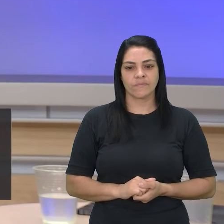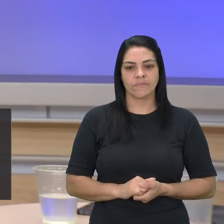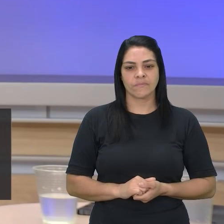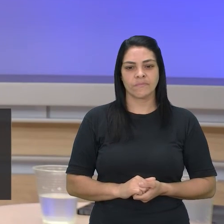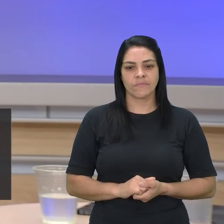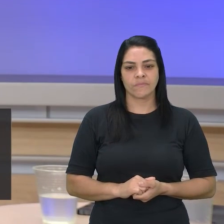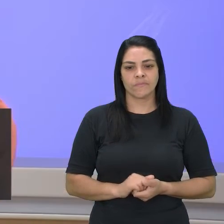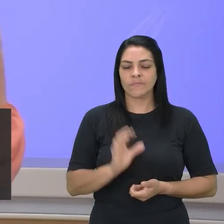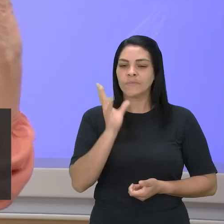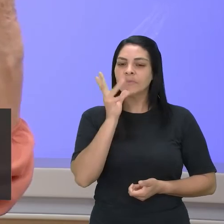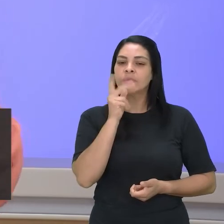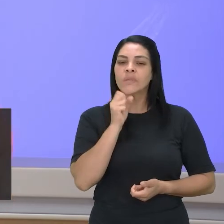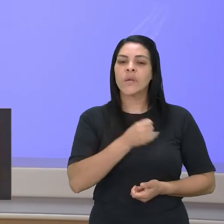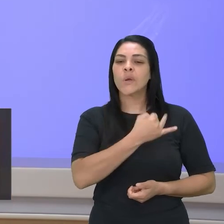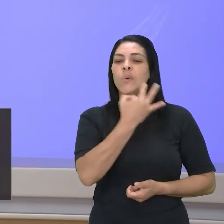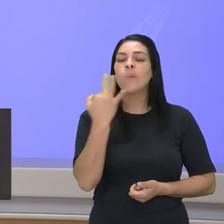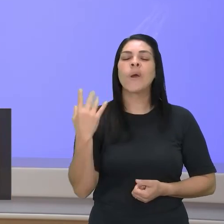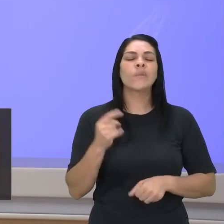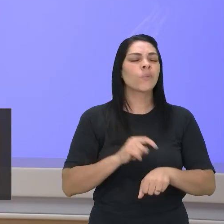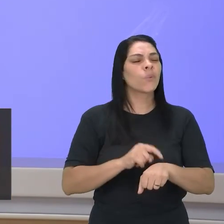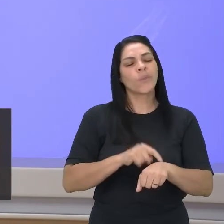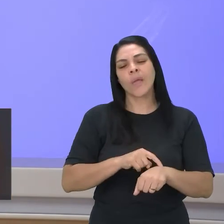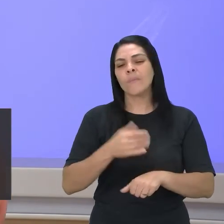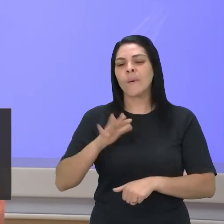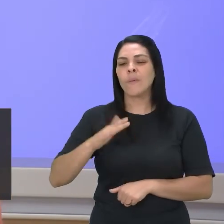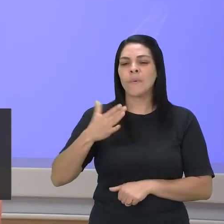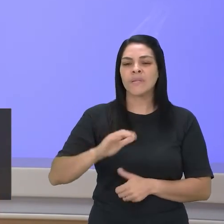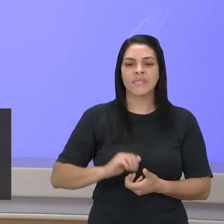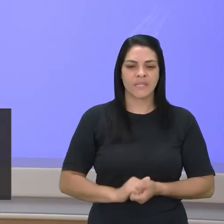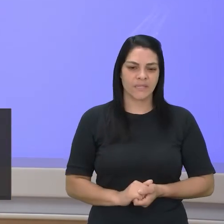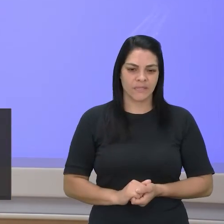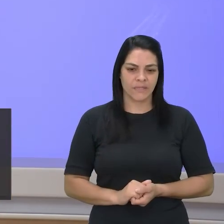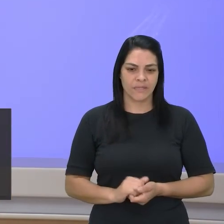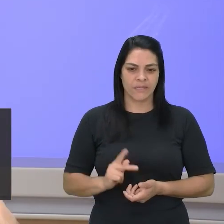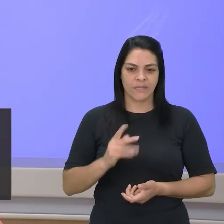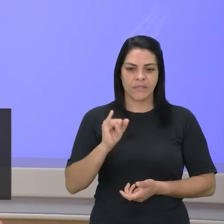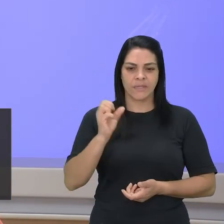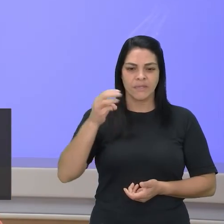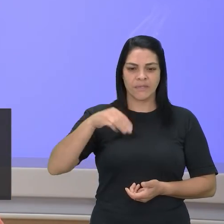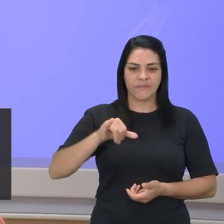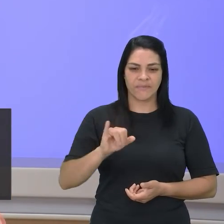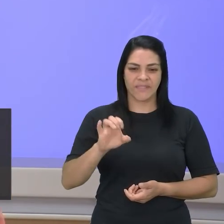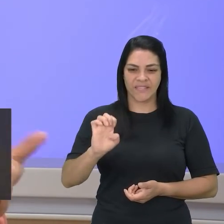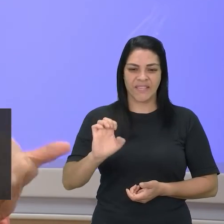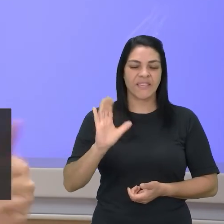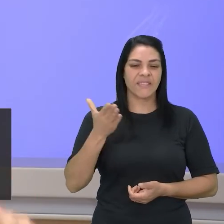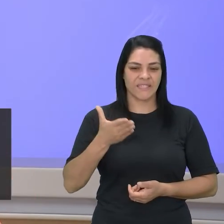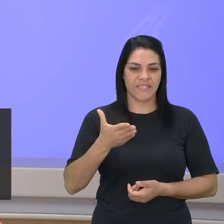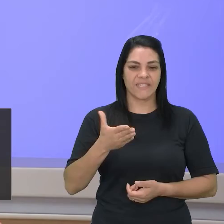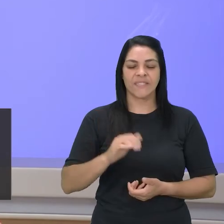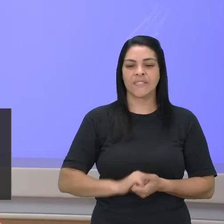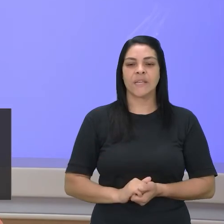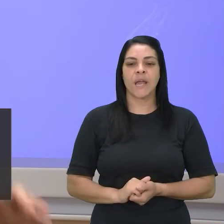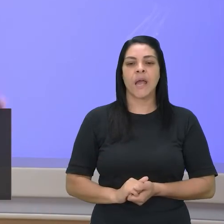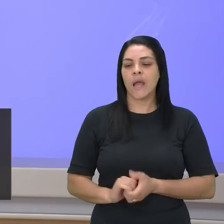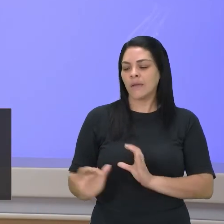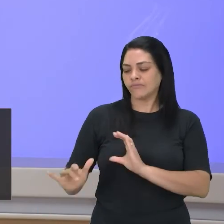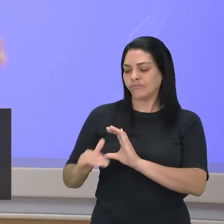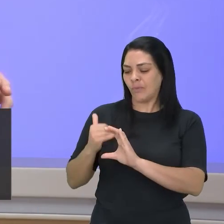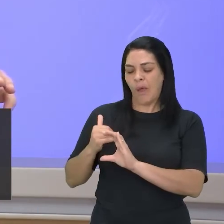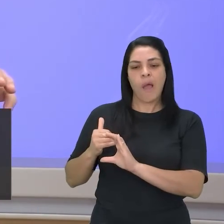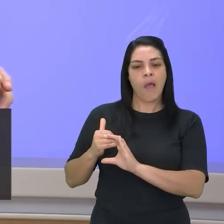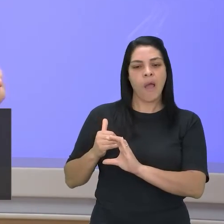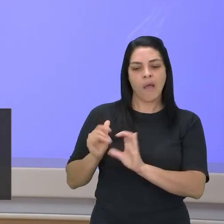Que demora quanto tempo, Gabriela? Mais ou menos, a Kimie já entrou aqui no chat novamente, perguntando